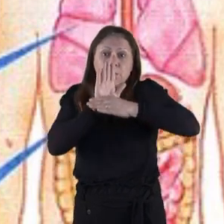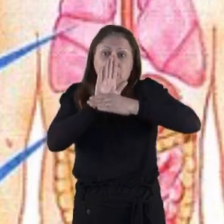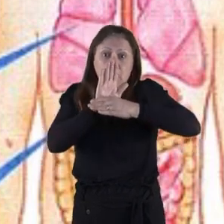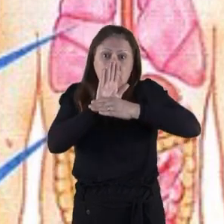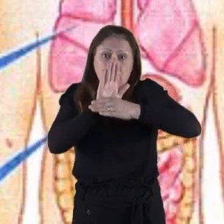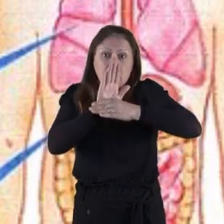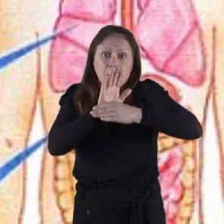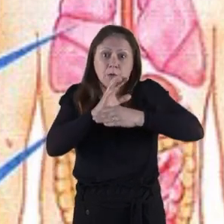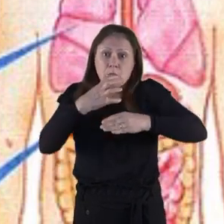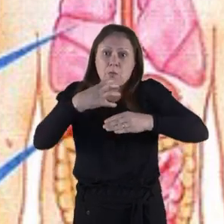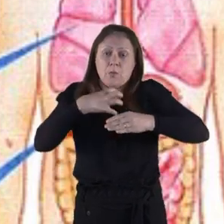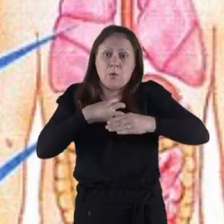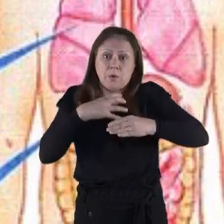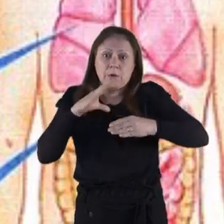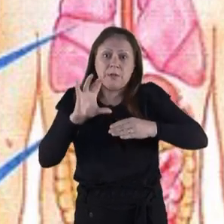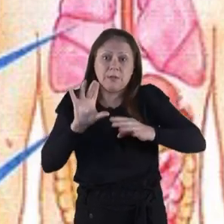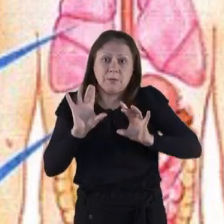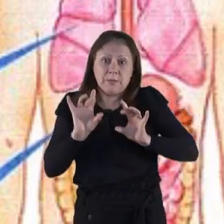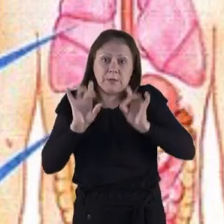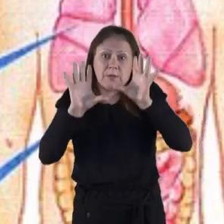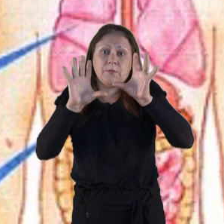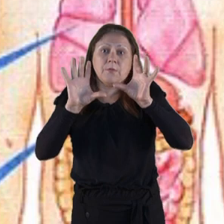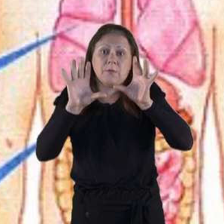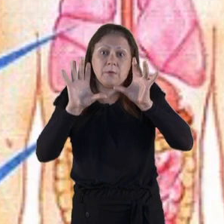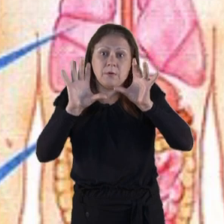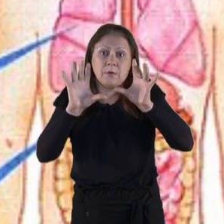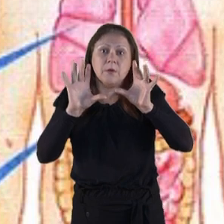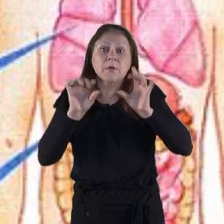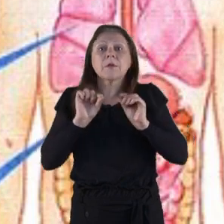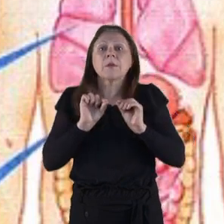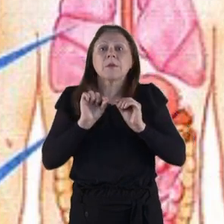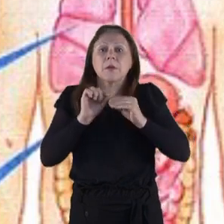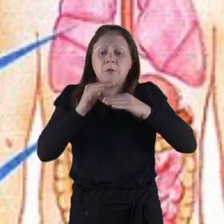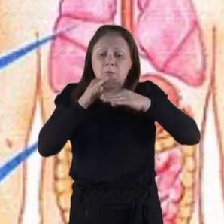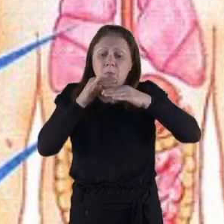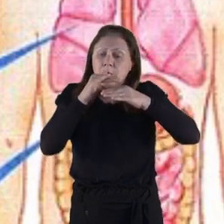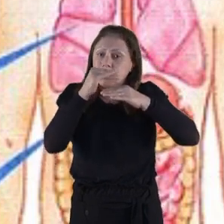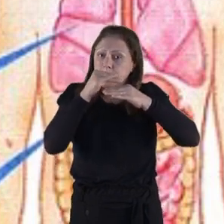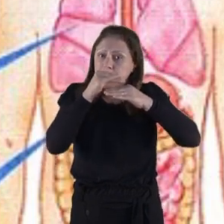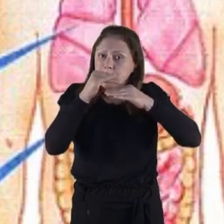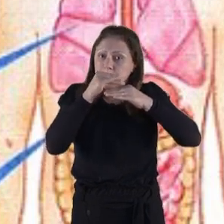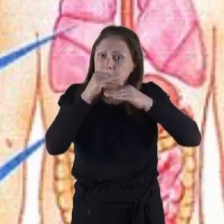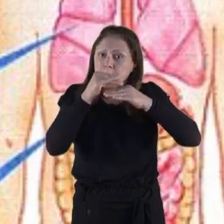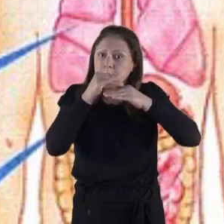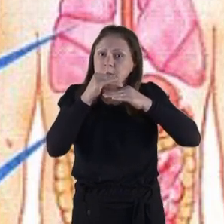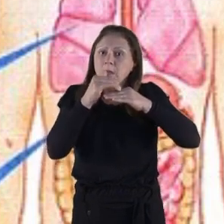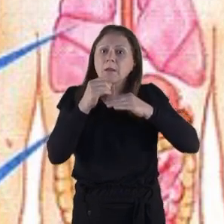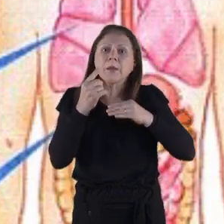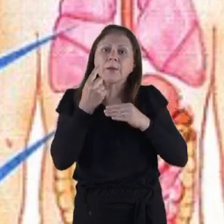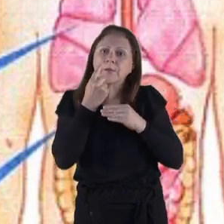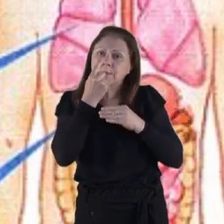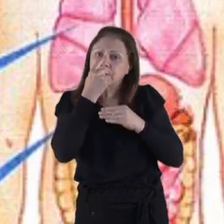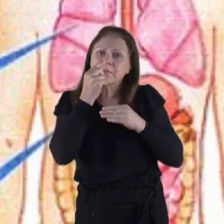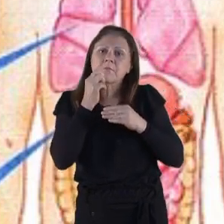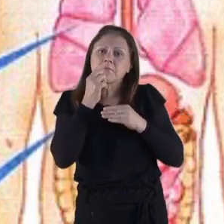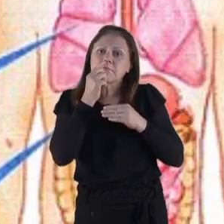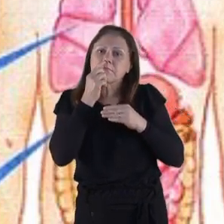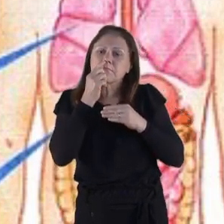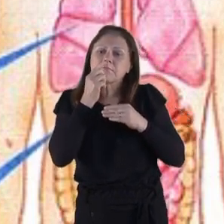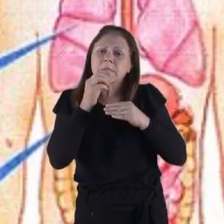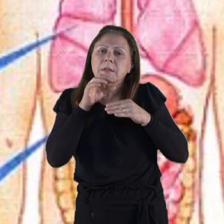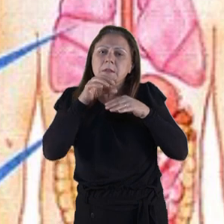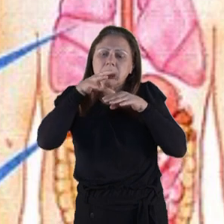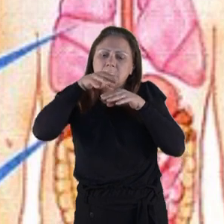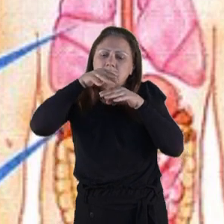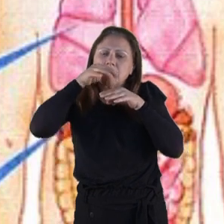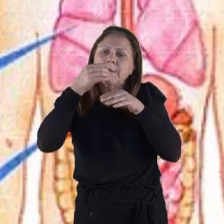órgão específico. Esse tecido aqui em cima, por exemplo, ele vai estar presente nas fossas nasais, traqueias e brônquios.